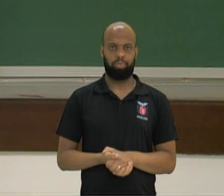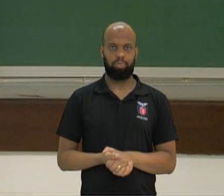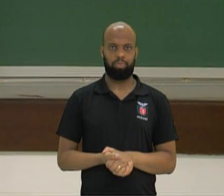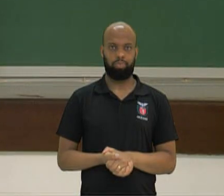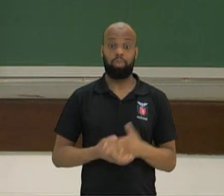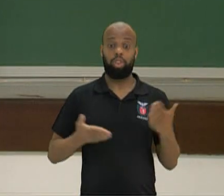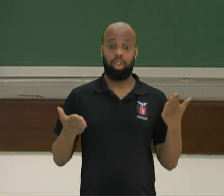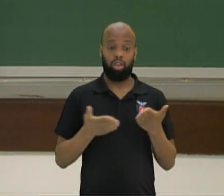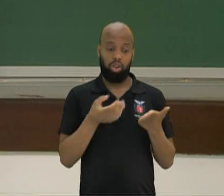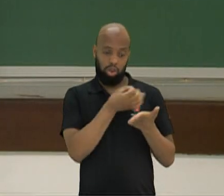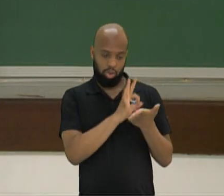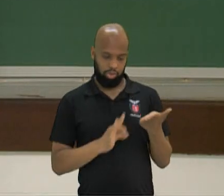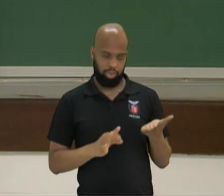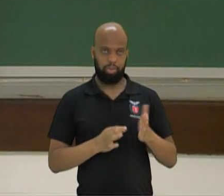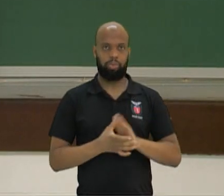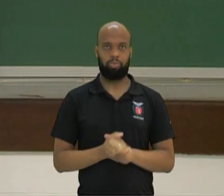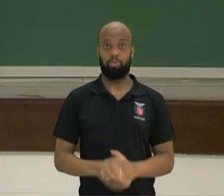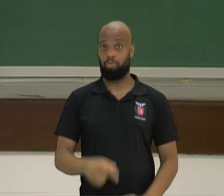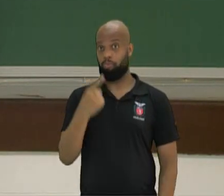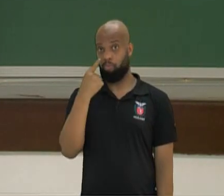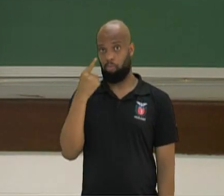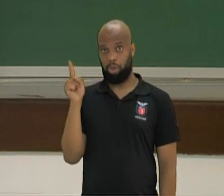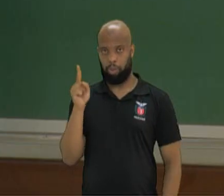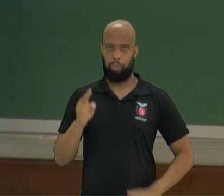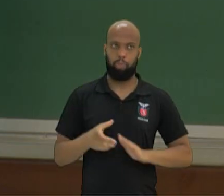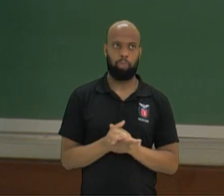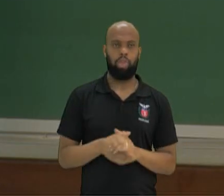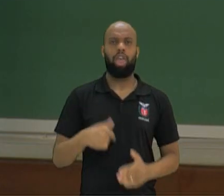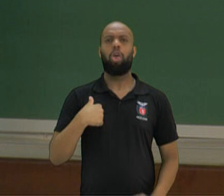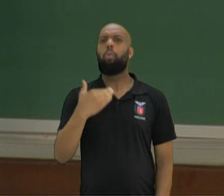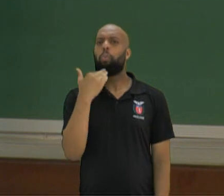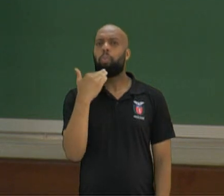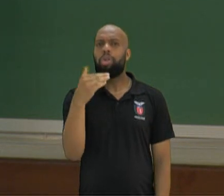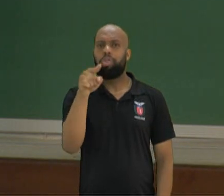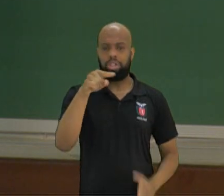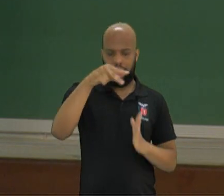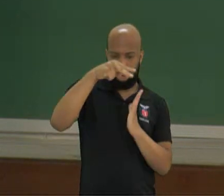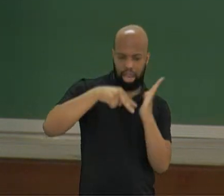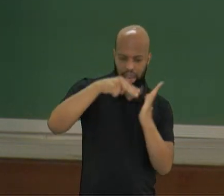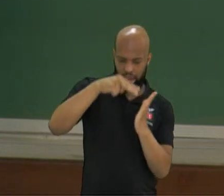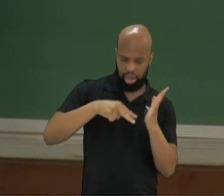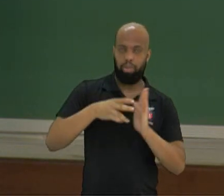Bora conferir aqui, pessoal? Então, olha só. Eu tinha pedido para que vocês lessem